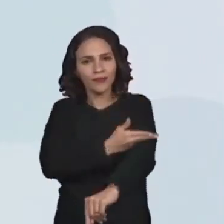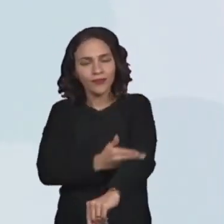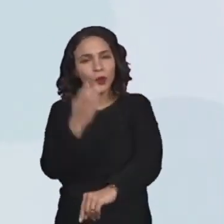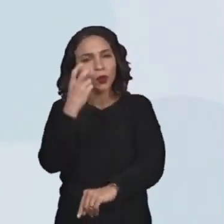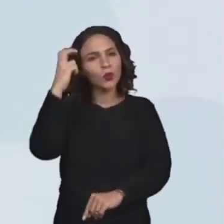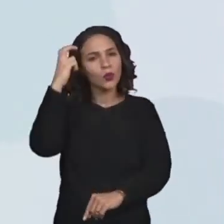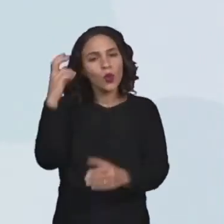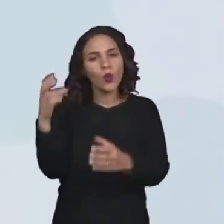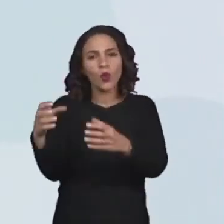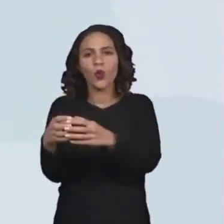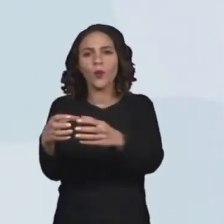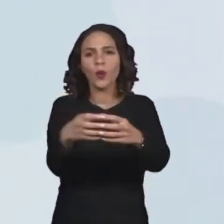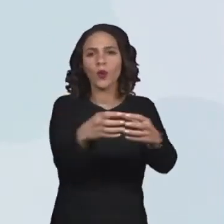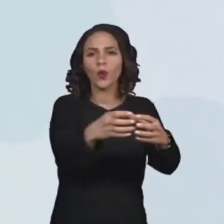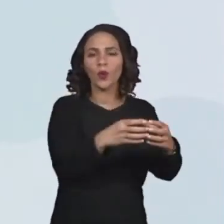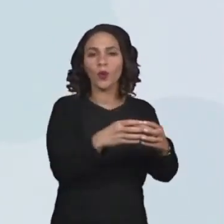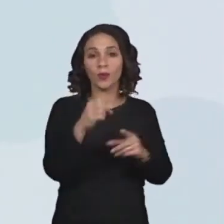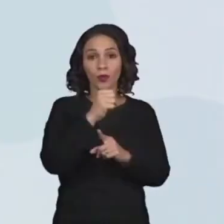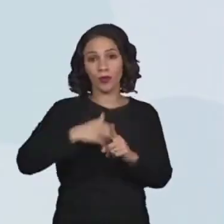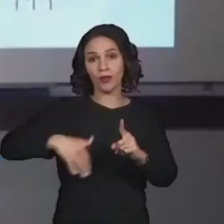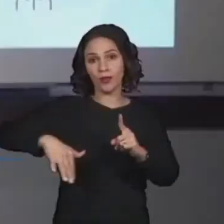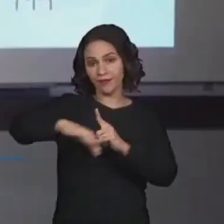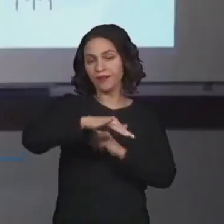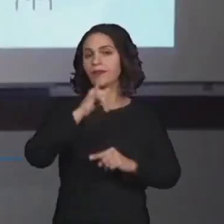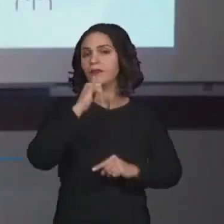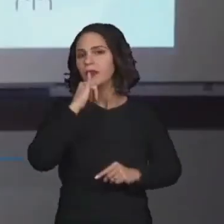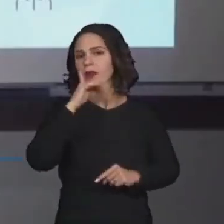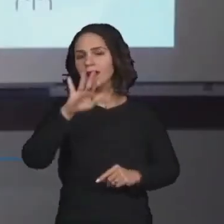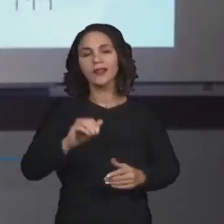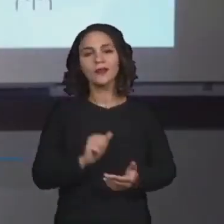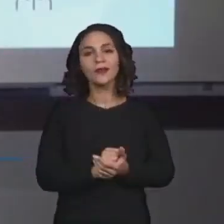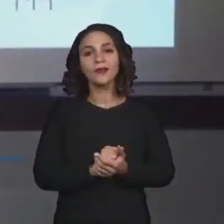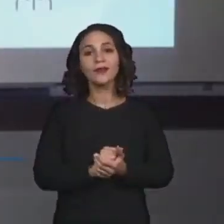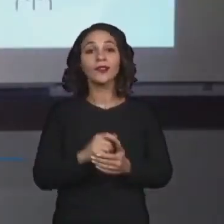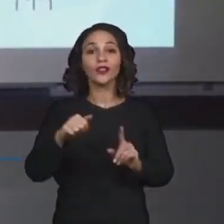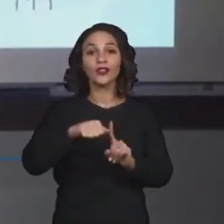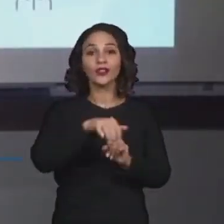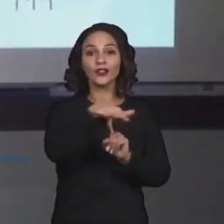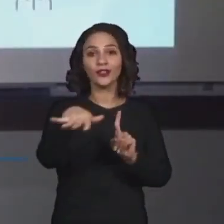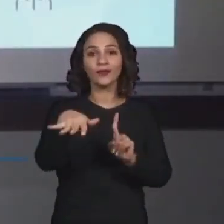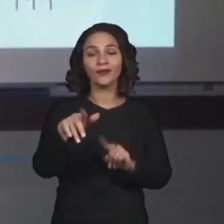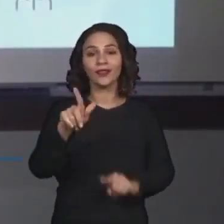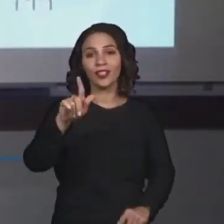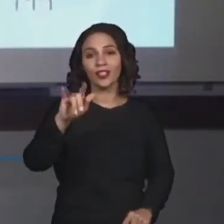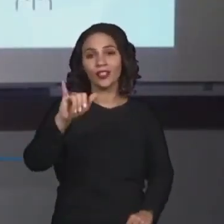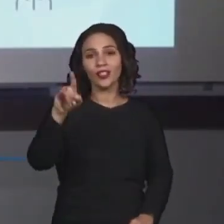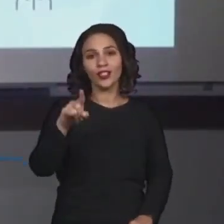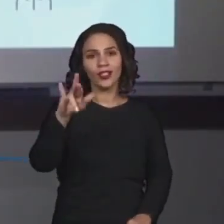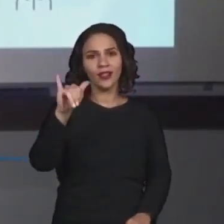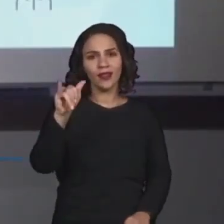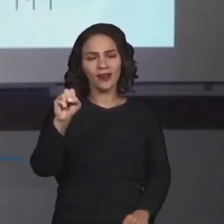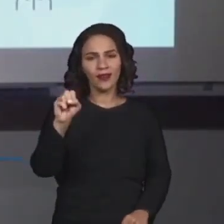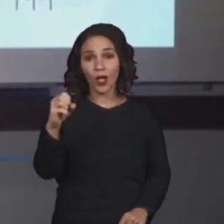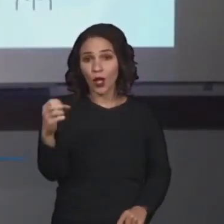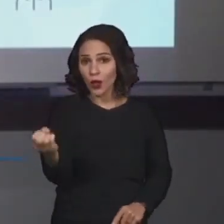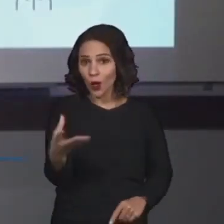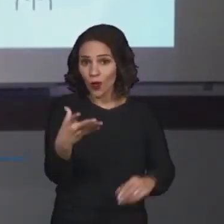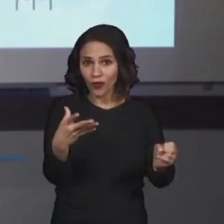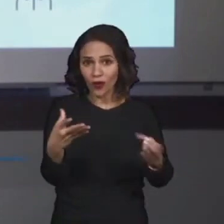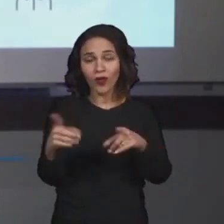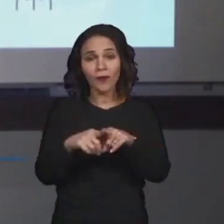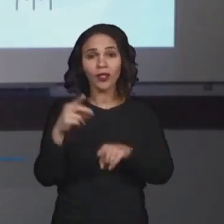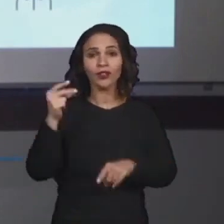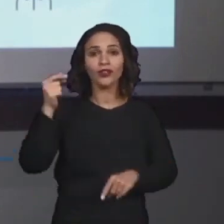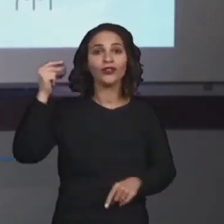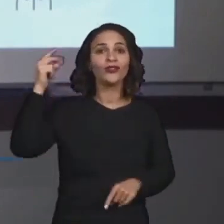diferentes grupos sociais. Por exemplo, as gírias. Nós temos gírias antigas, gírias novas, e nós